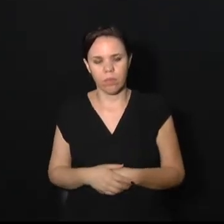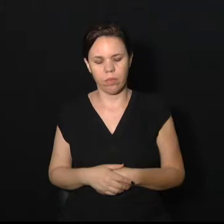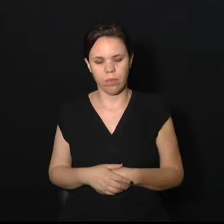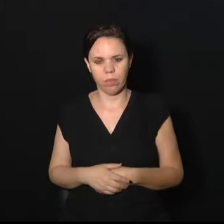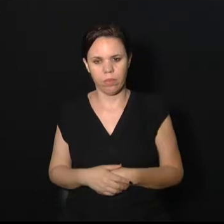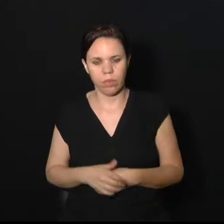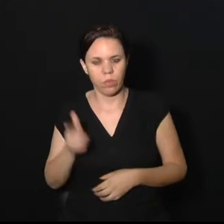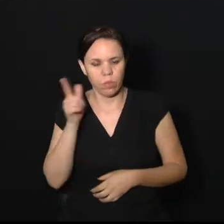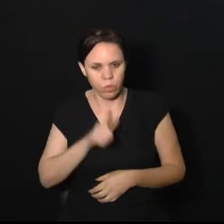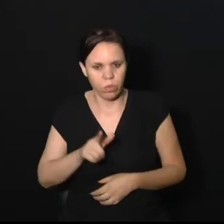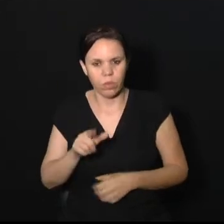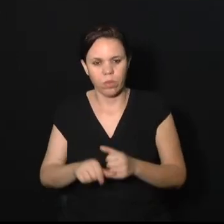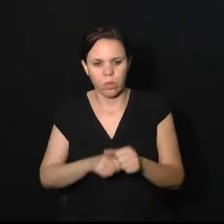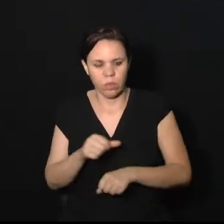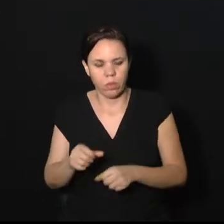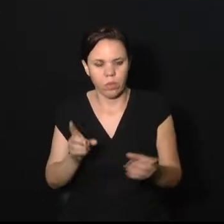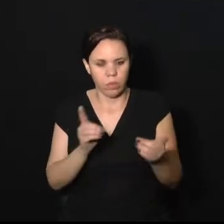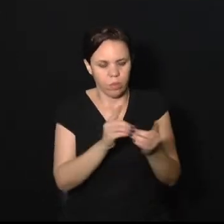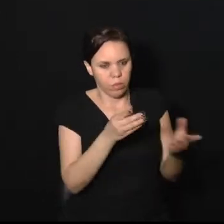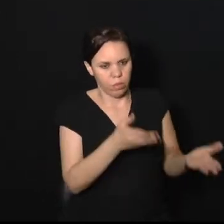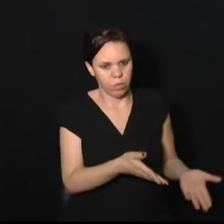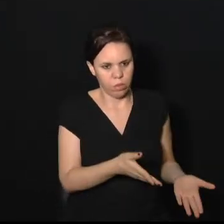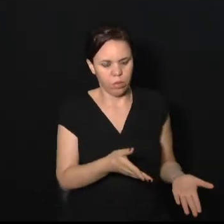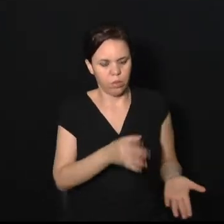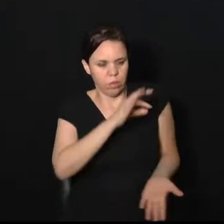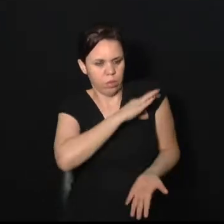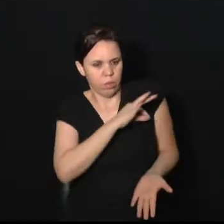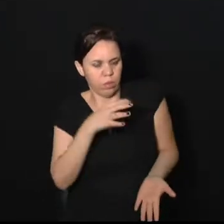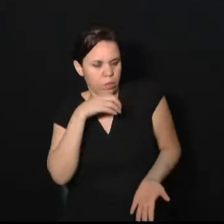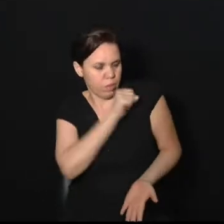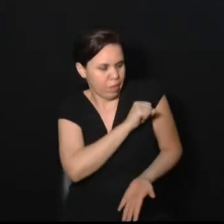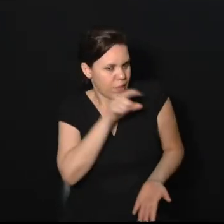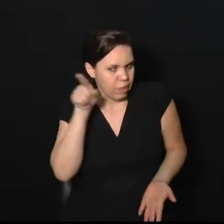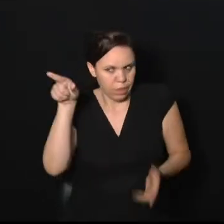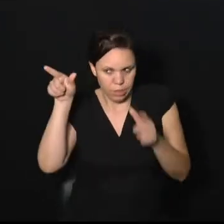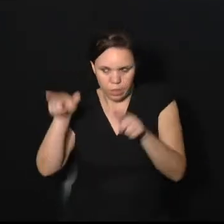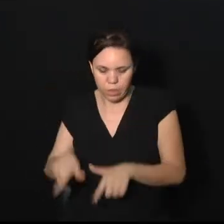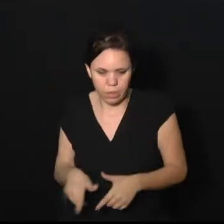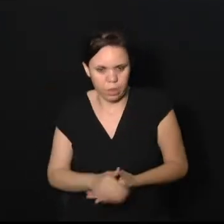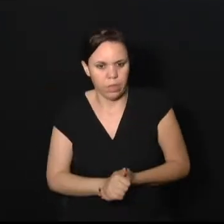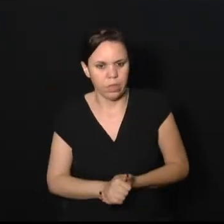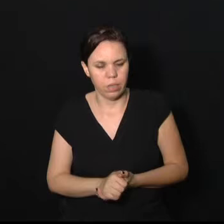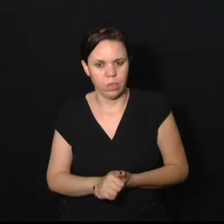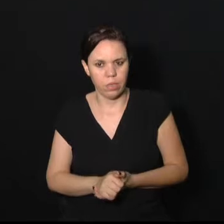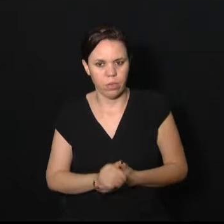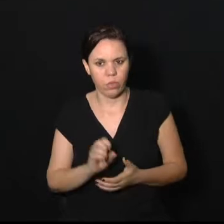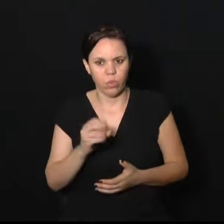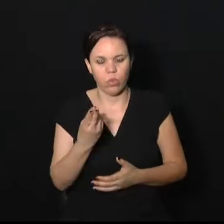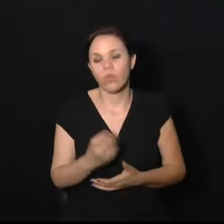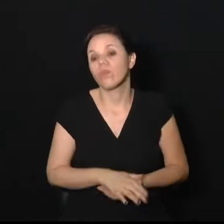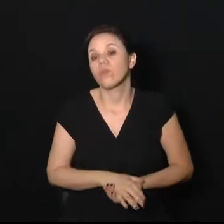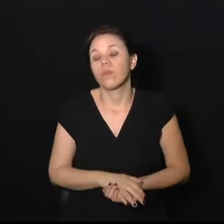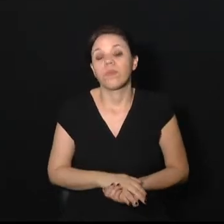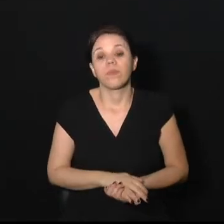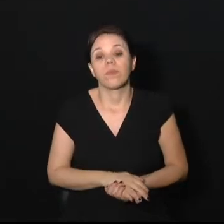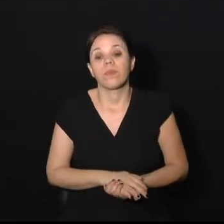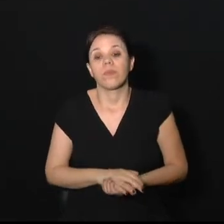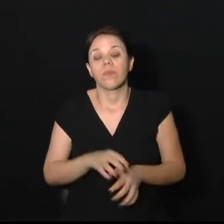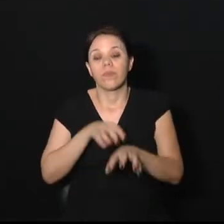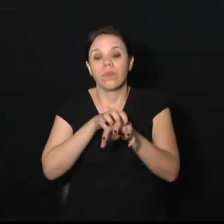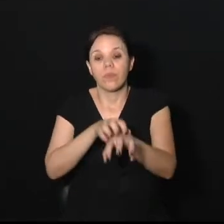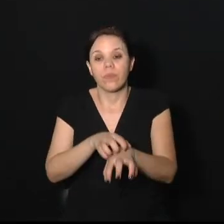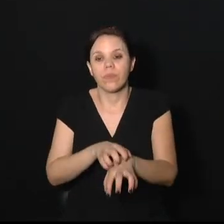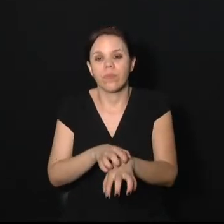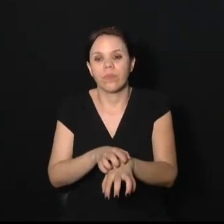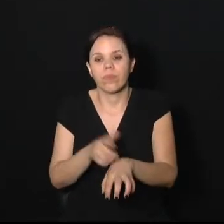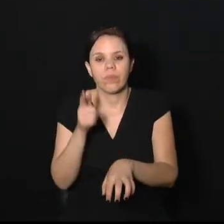consigo atender a questão de um policiamento mais rápido lá, trocar um transporte público para não